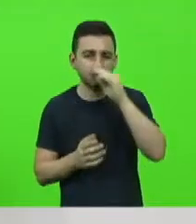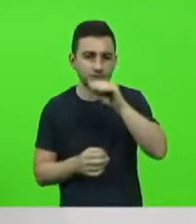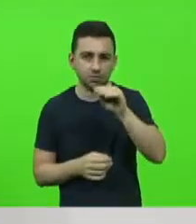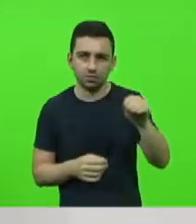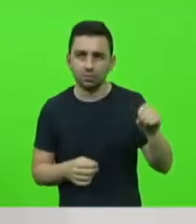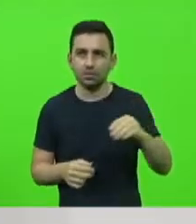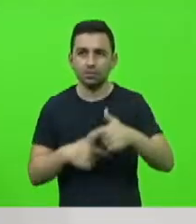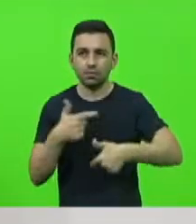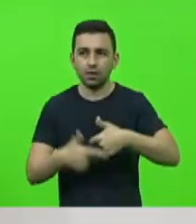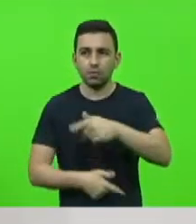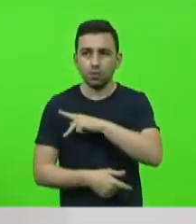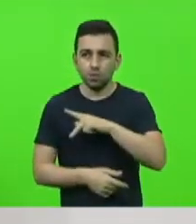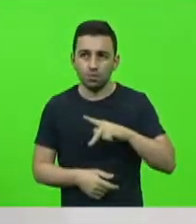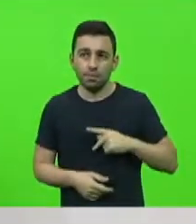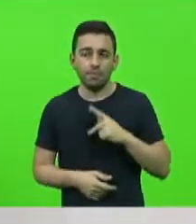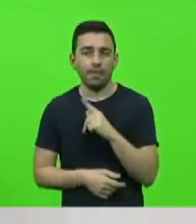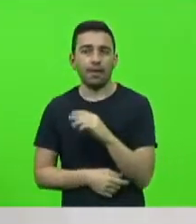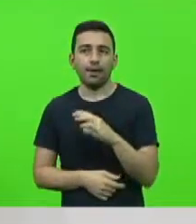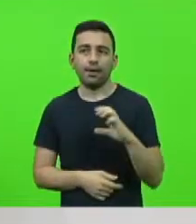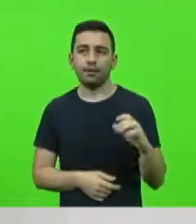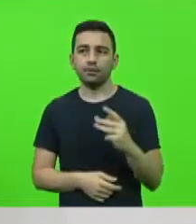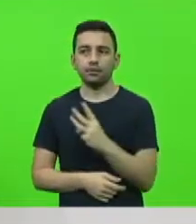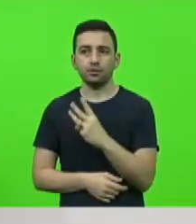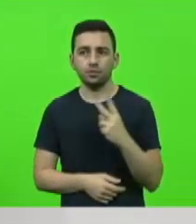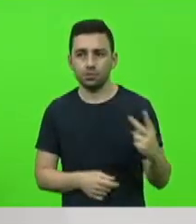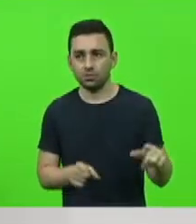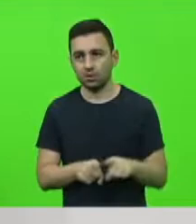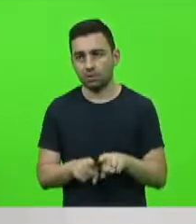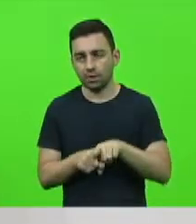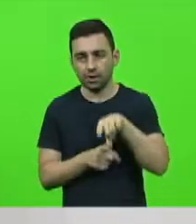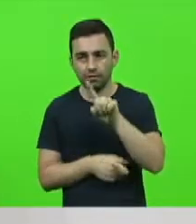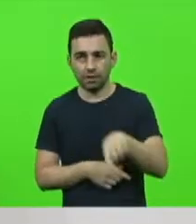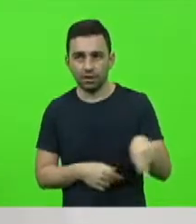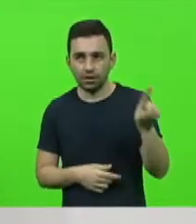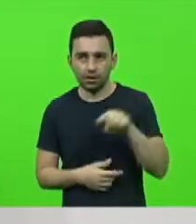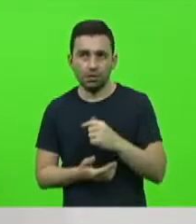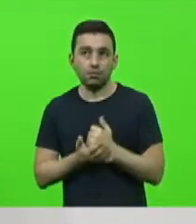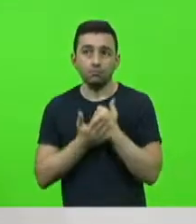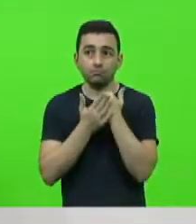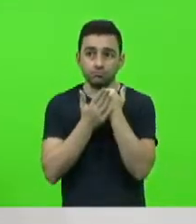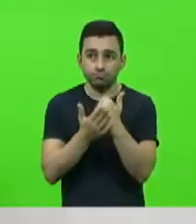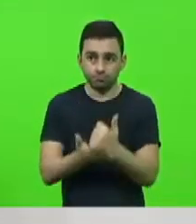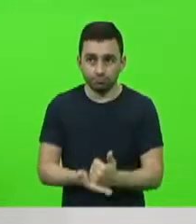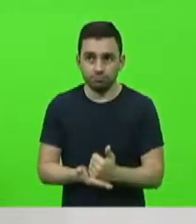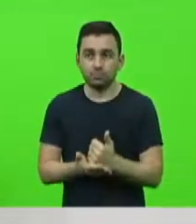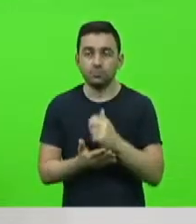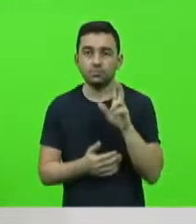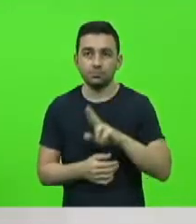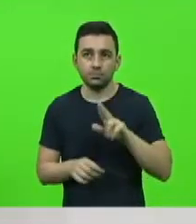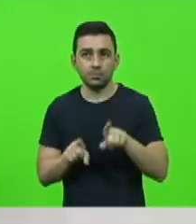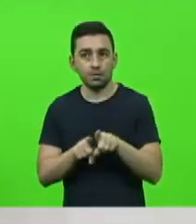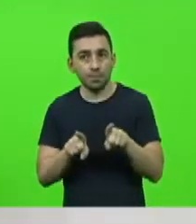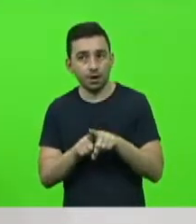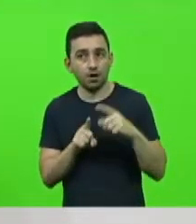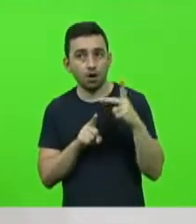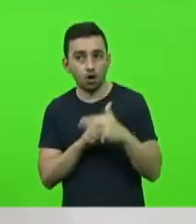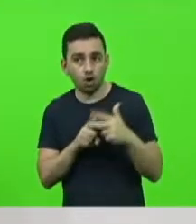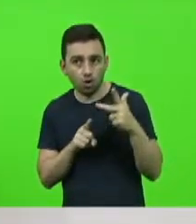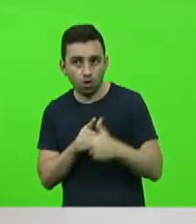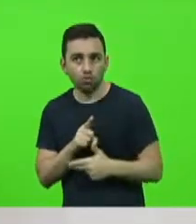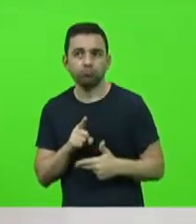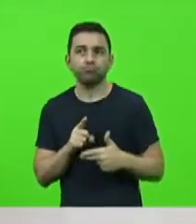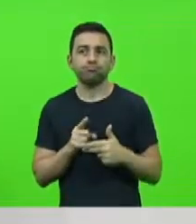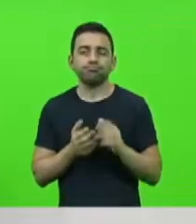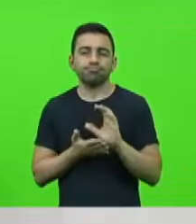através da PEC 32, pelo veto ao auxílio emergencial à agricultura familiar, pelo corte de investimentos nas rodovias federais,